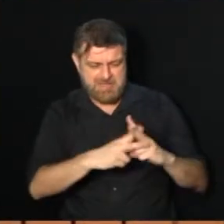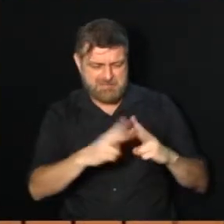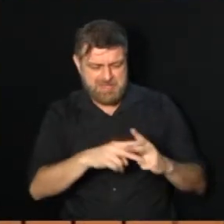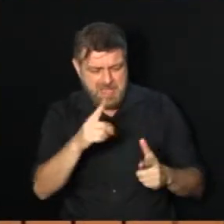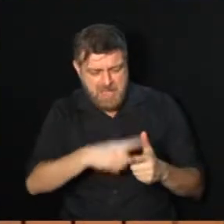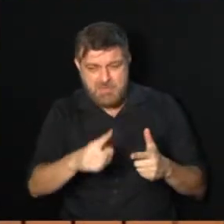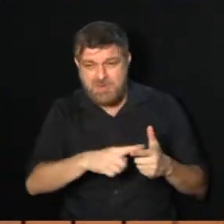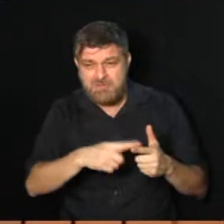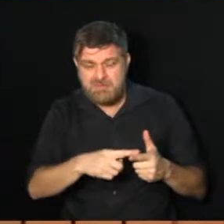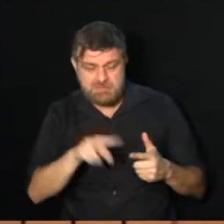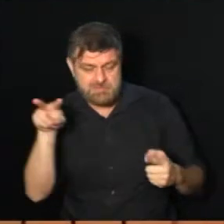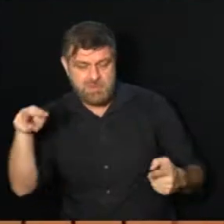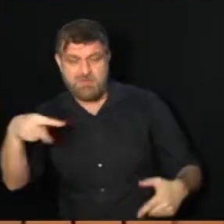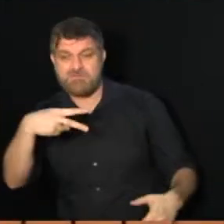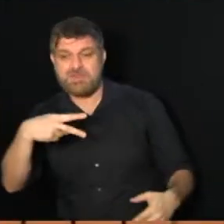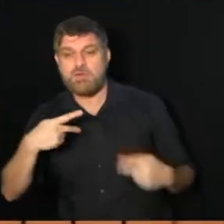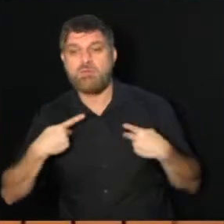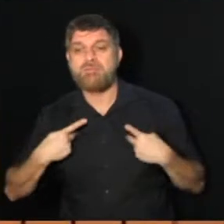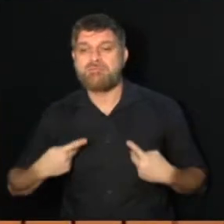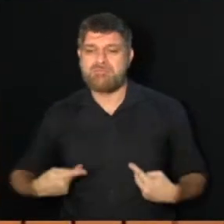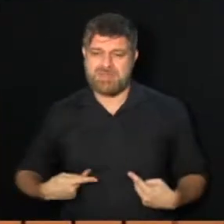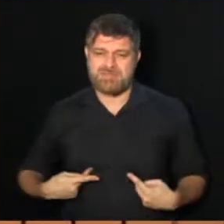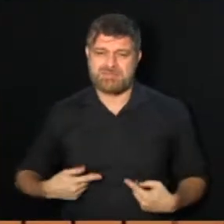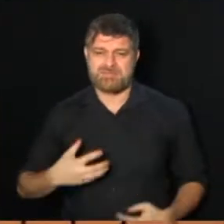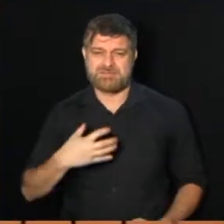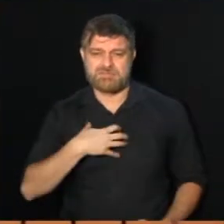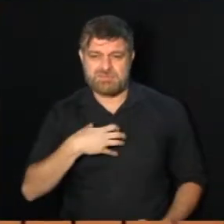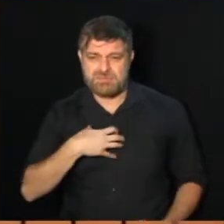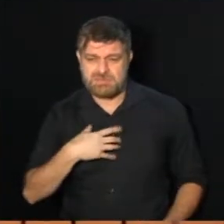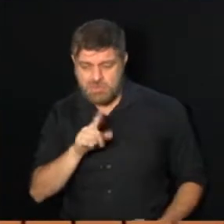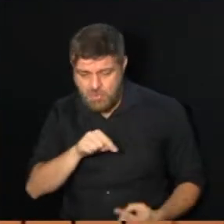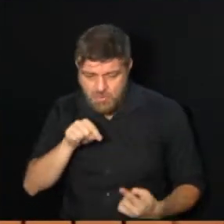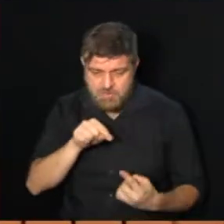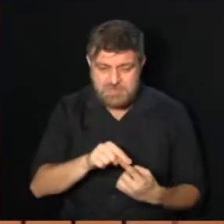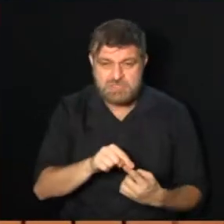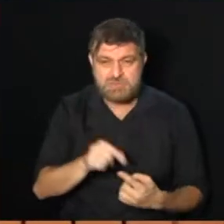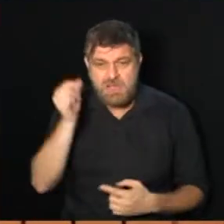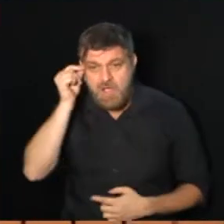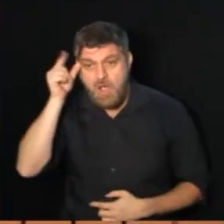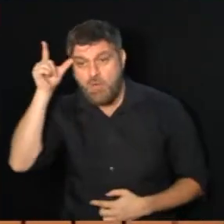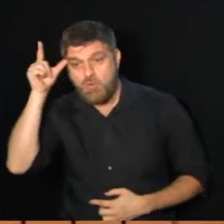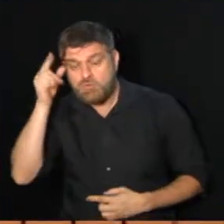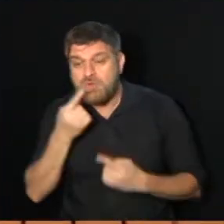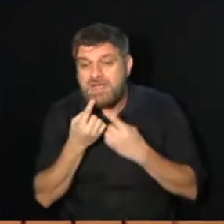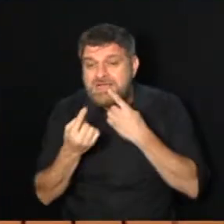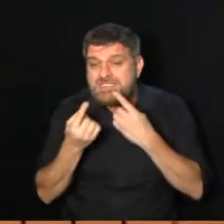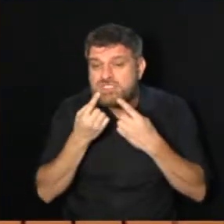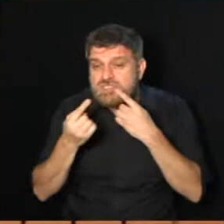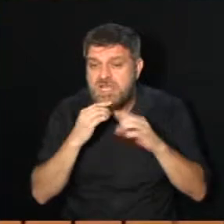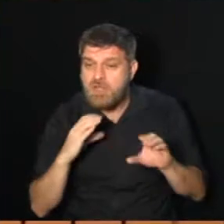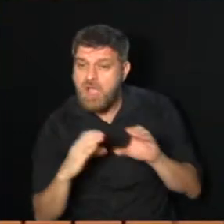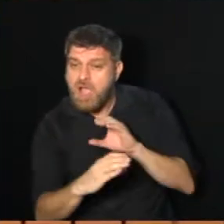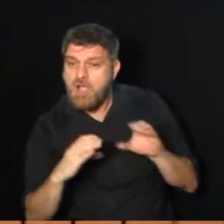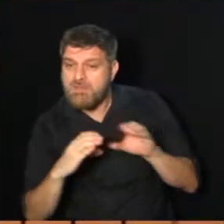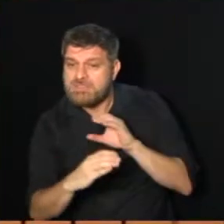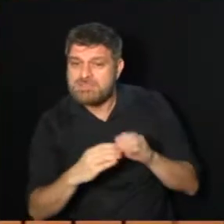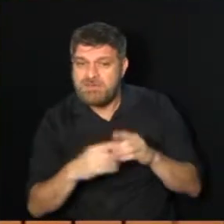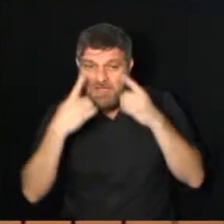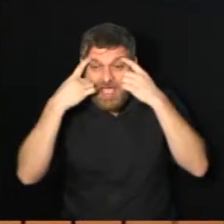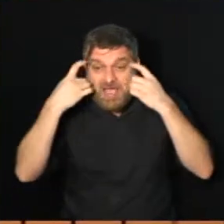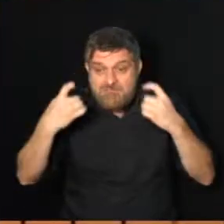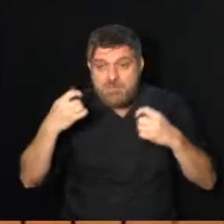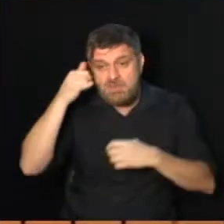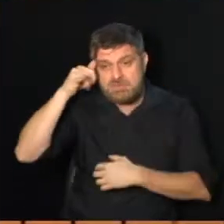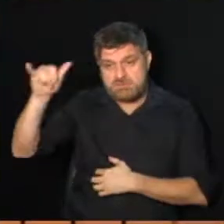de uma maneira mais humana, prevalecendo a cultura, prevalecendo o diálogo, a comunicação não violenta. Então,